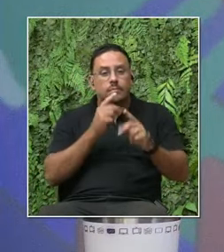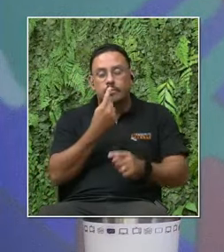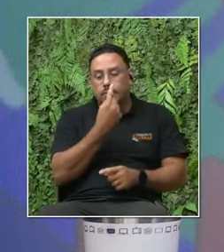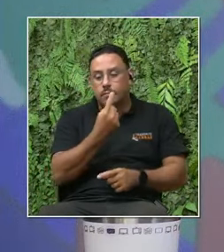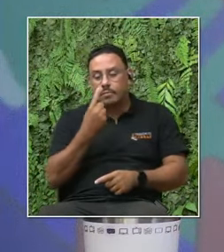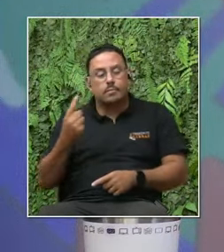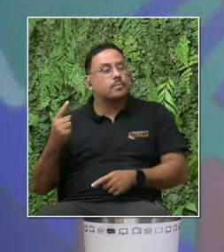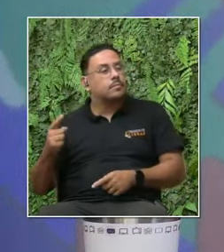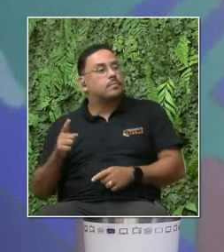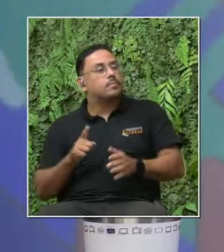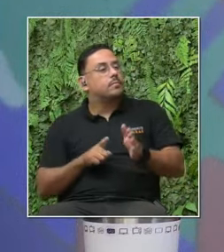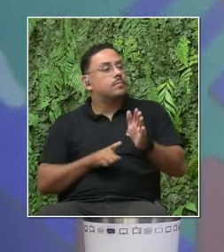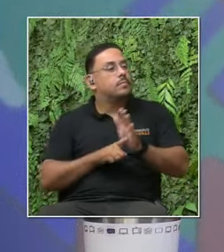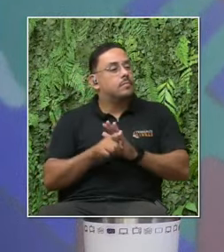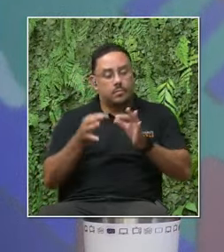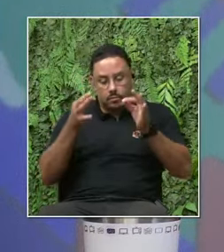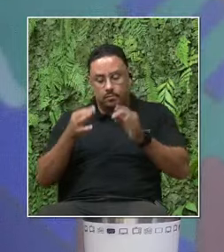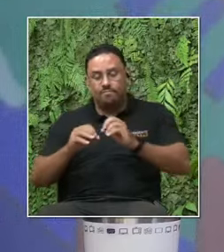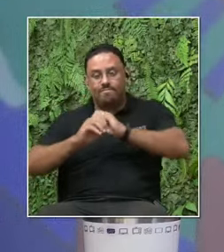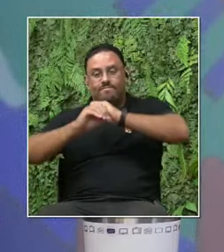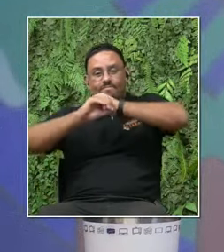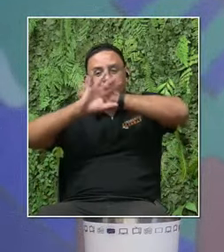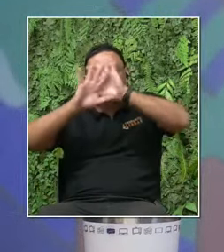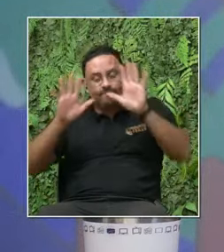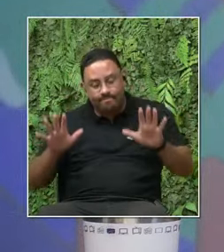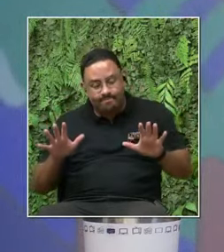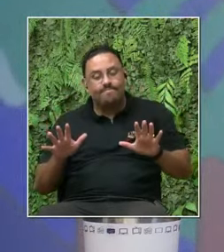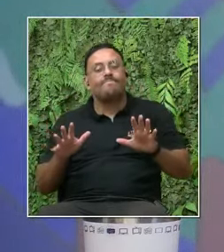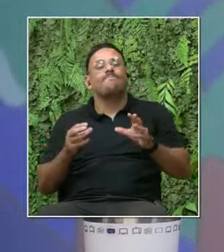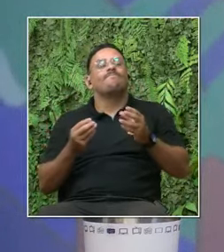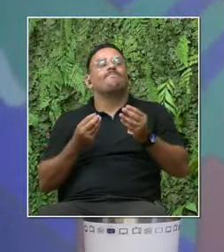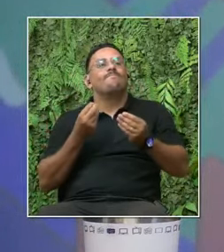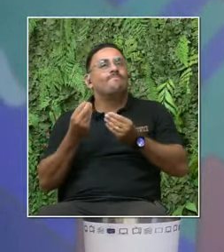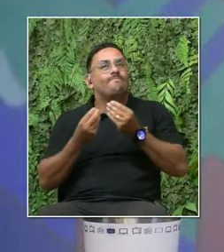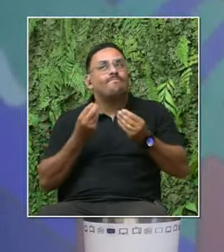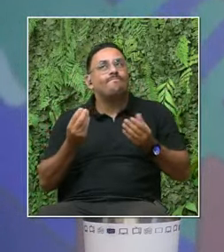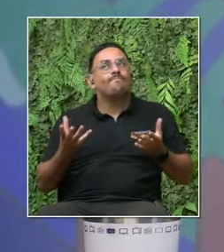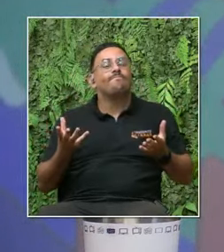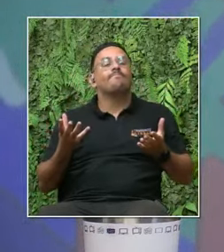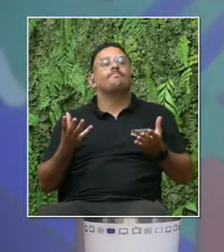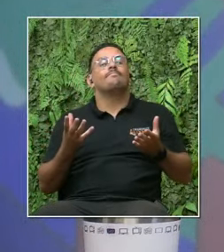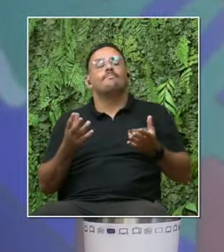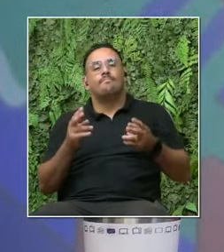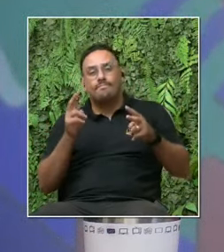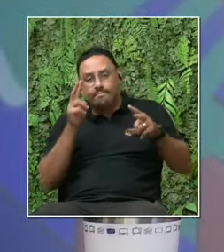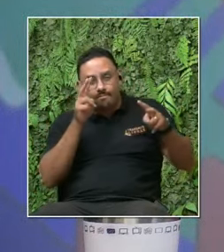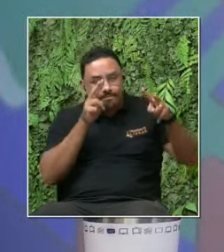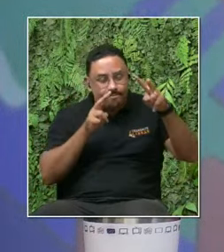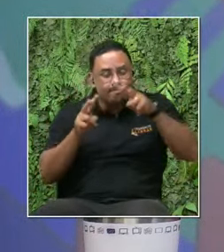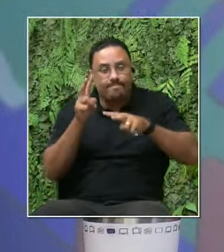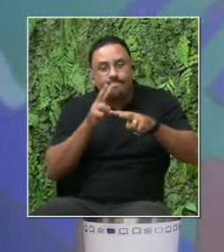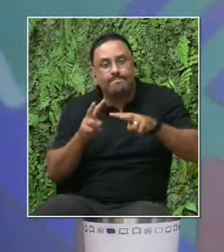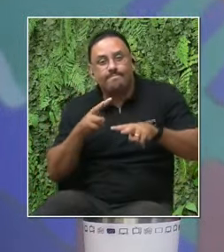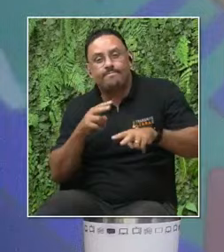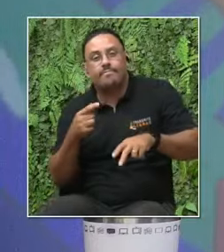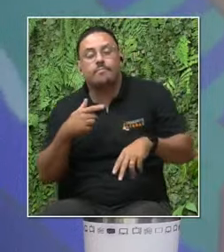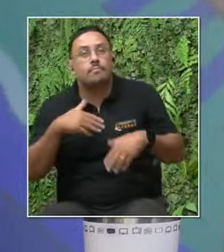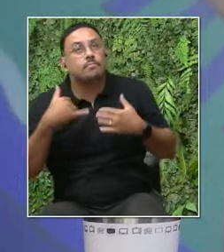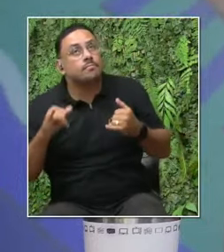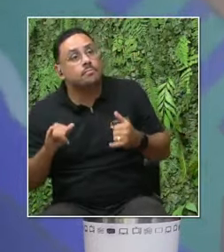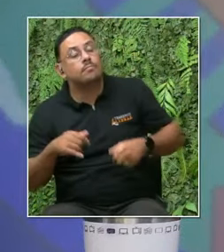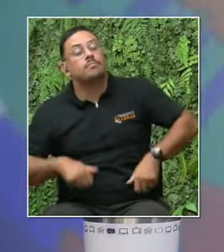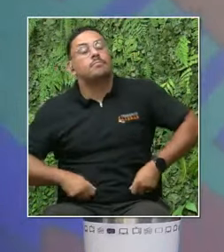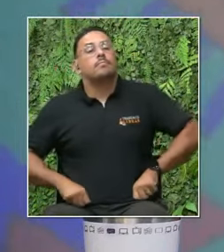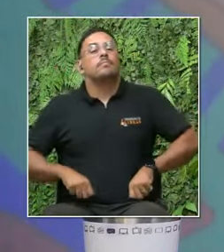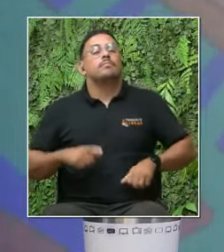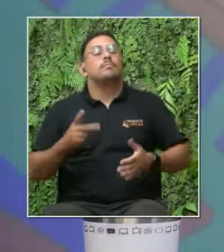com uma objetividade com uma clareza com uma uma uma visão tão que mesmo né